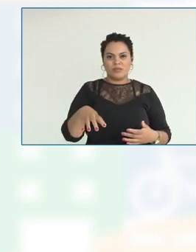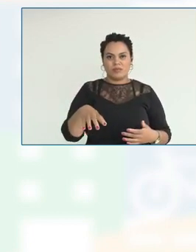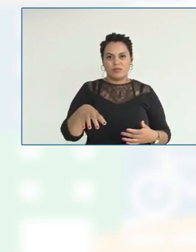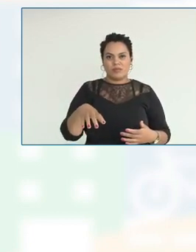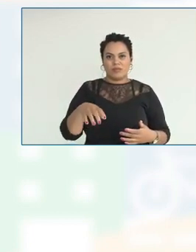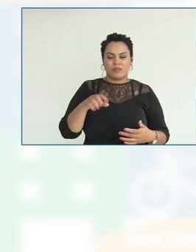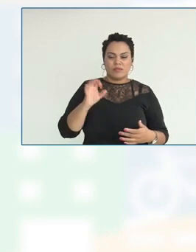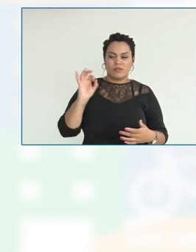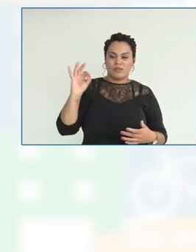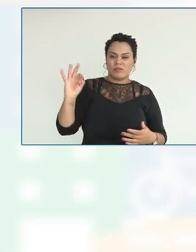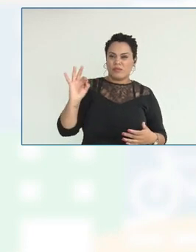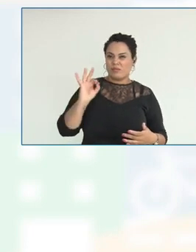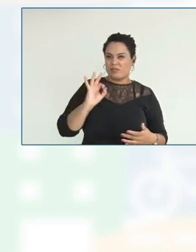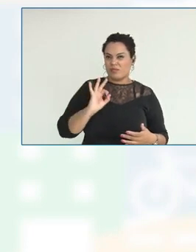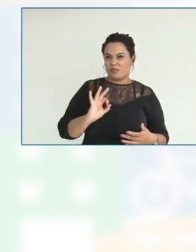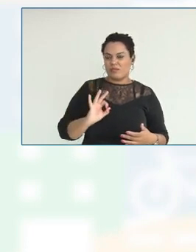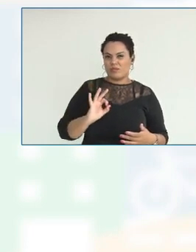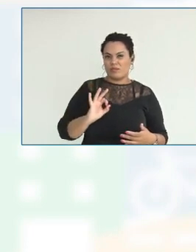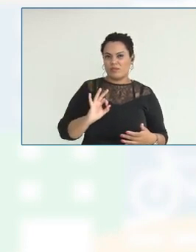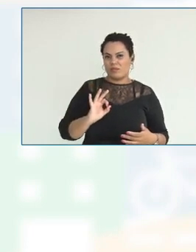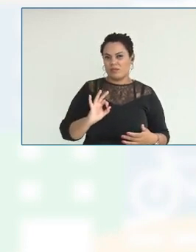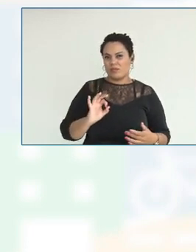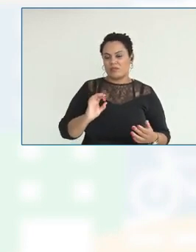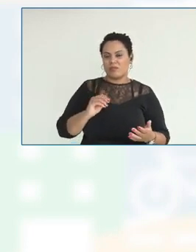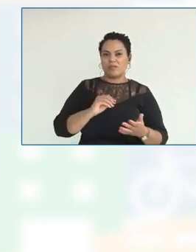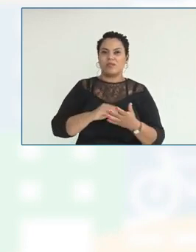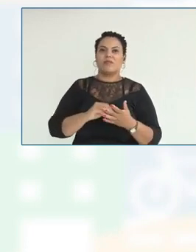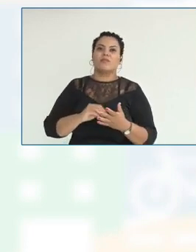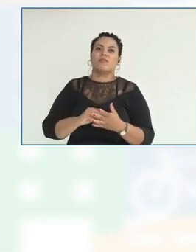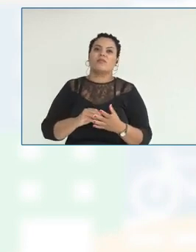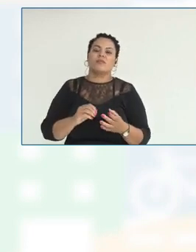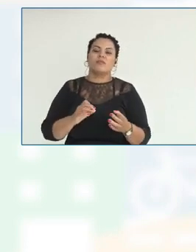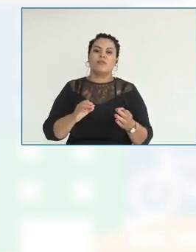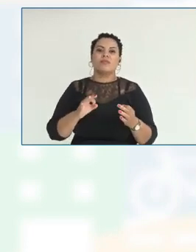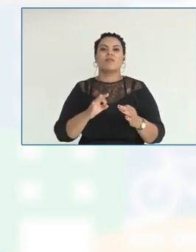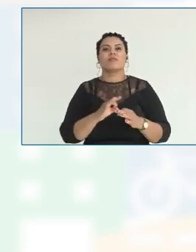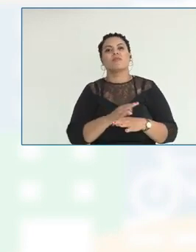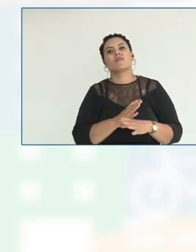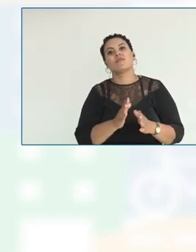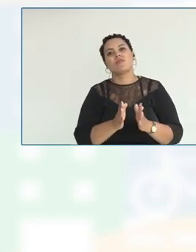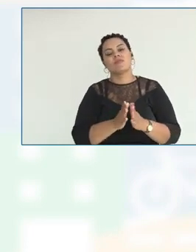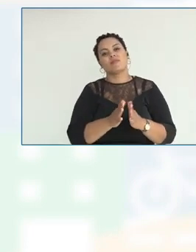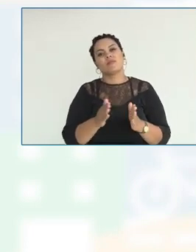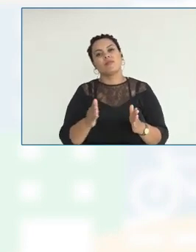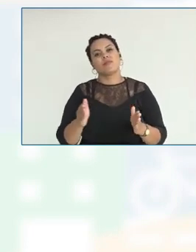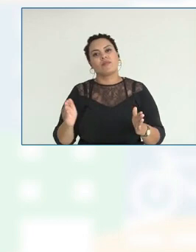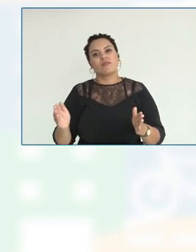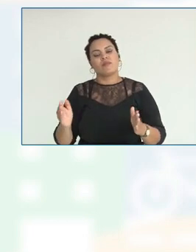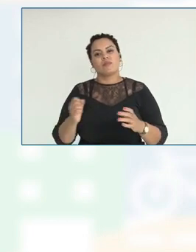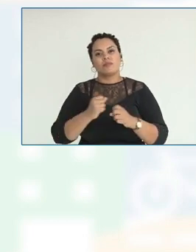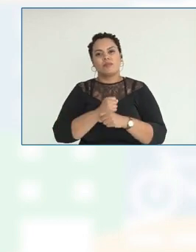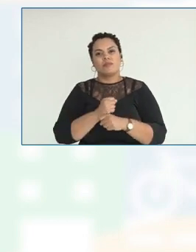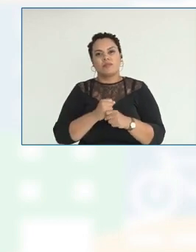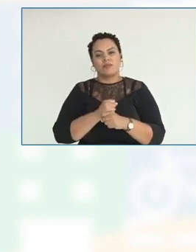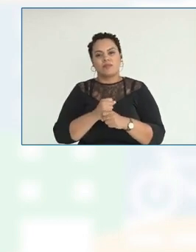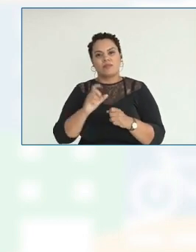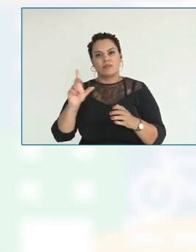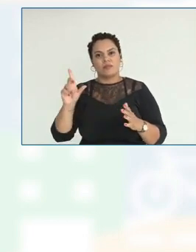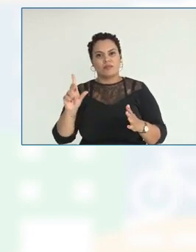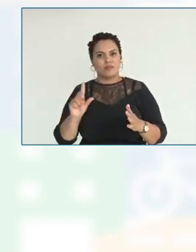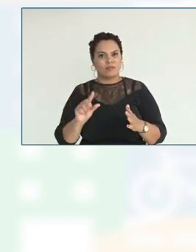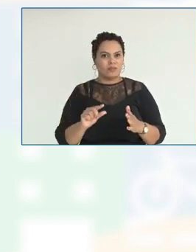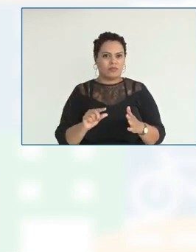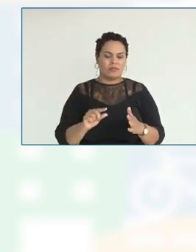percentuais de incompletude da evolução ainda ao longo desse ano vão diminuir bastante. Tinha